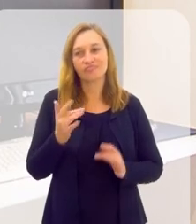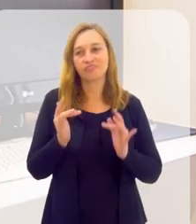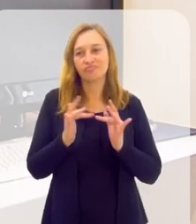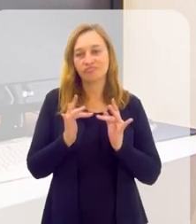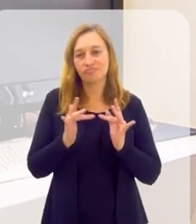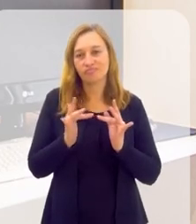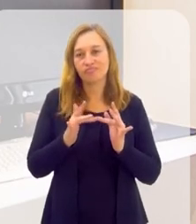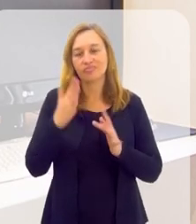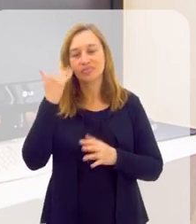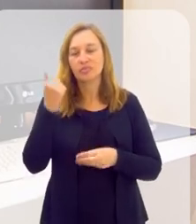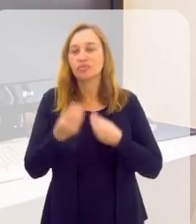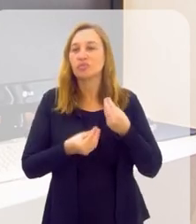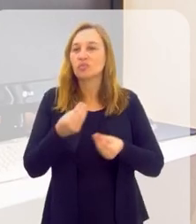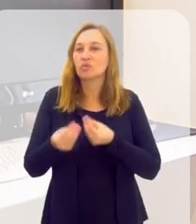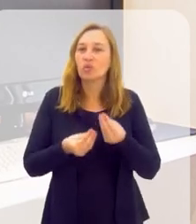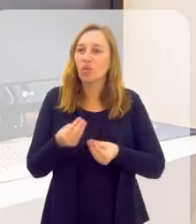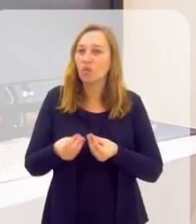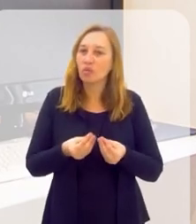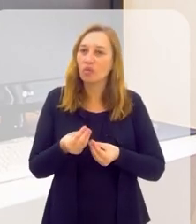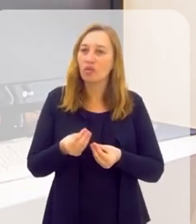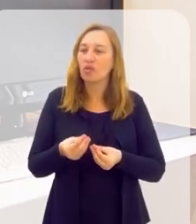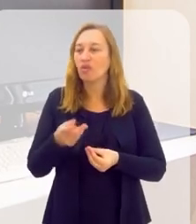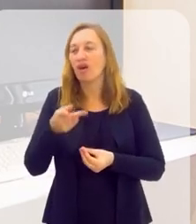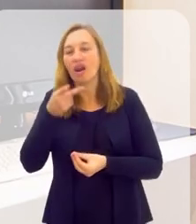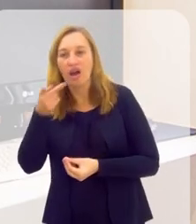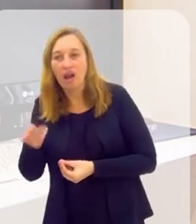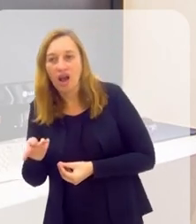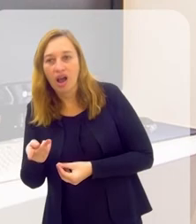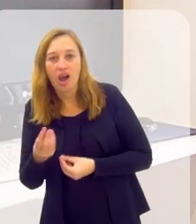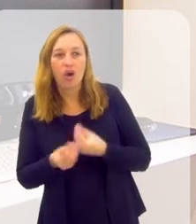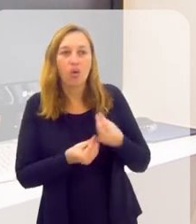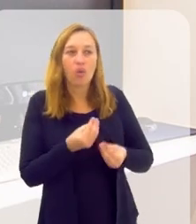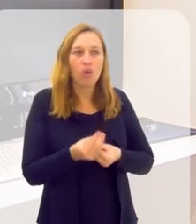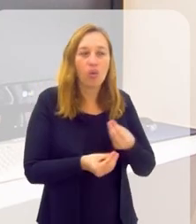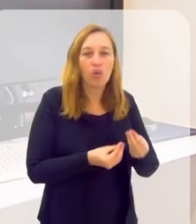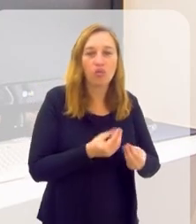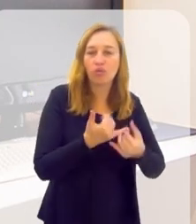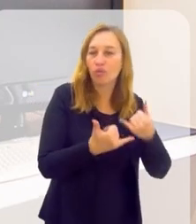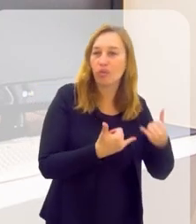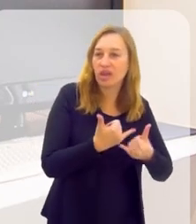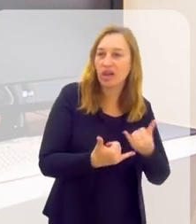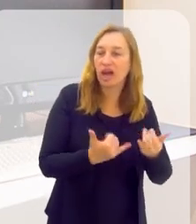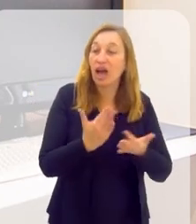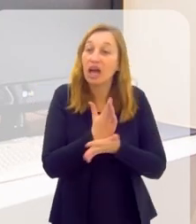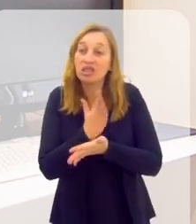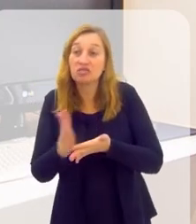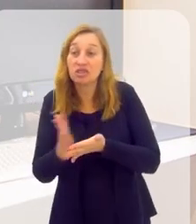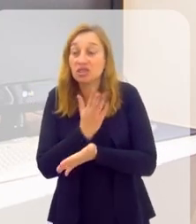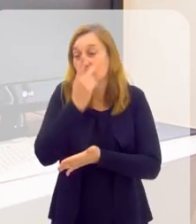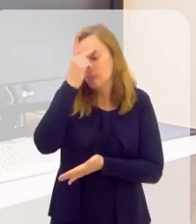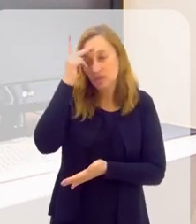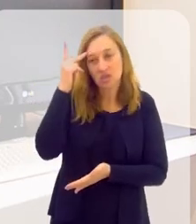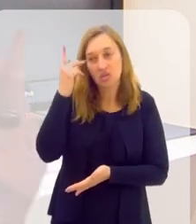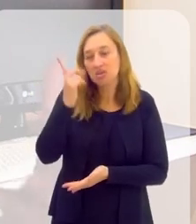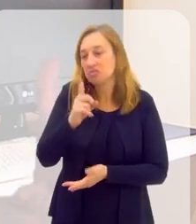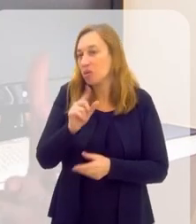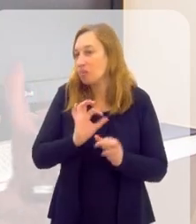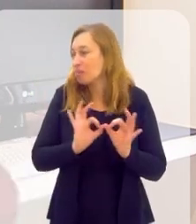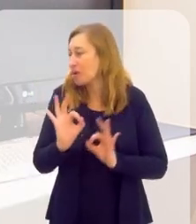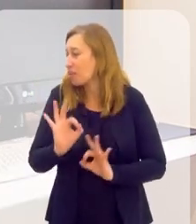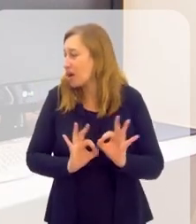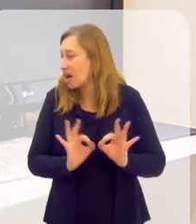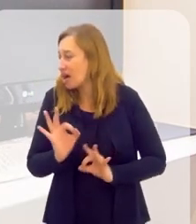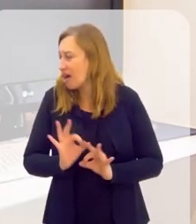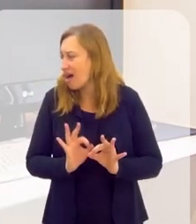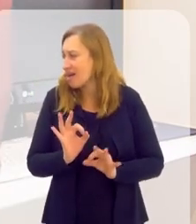saber como lidar, né? Como que eu vou falar? Como é que eu vou lidar? Porque muitas vezes as pessoas não têm nem preparo para